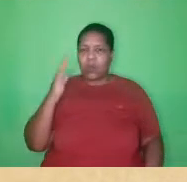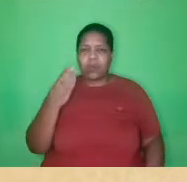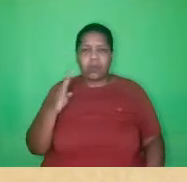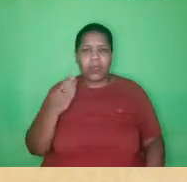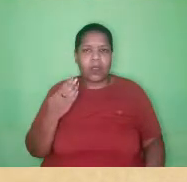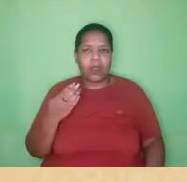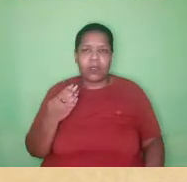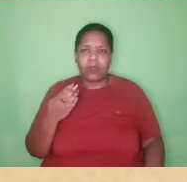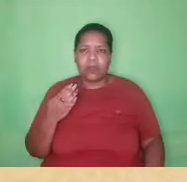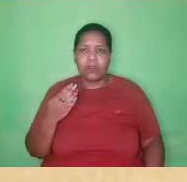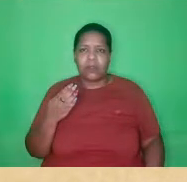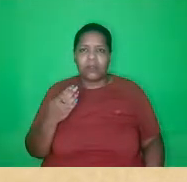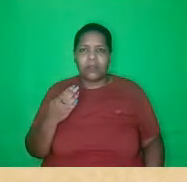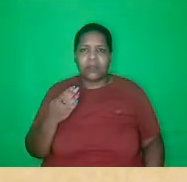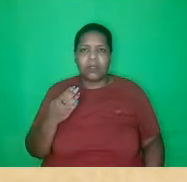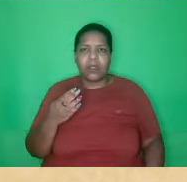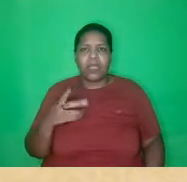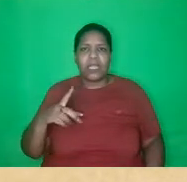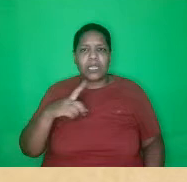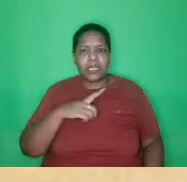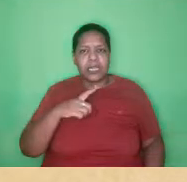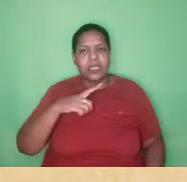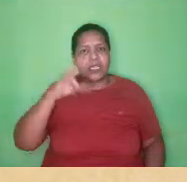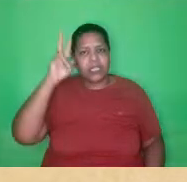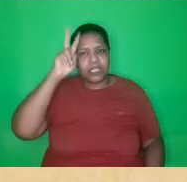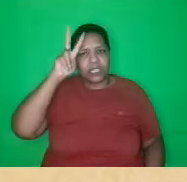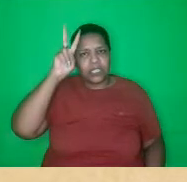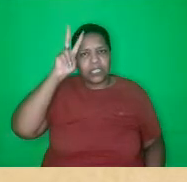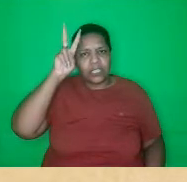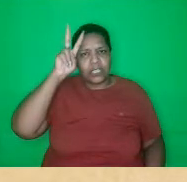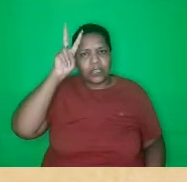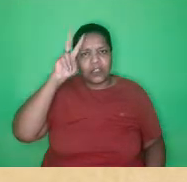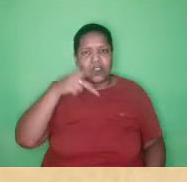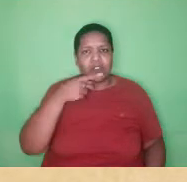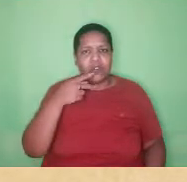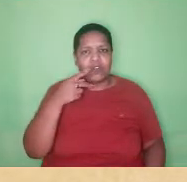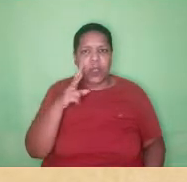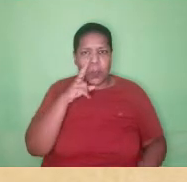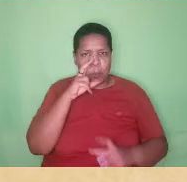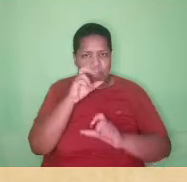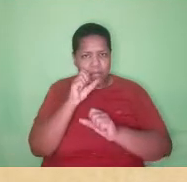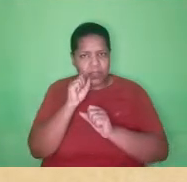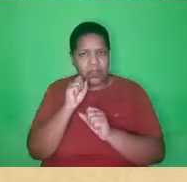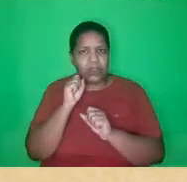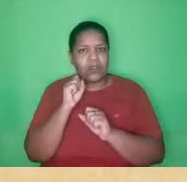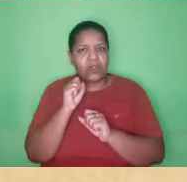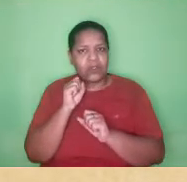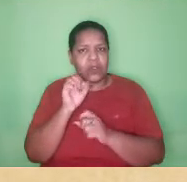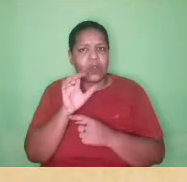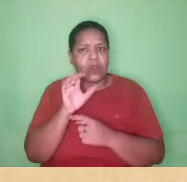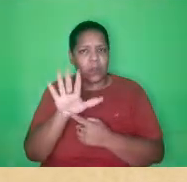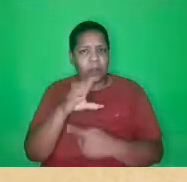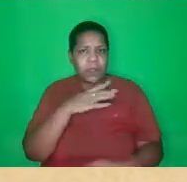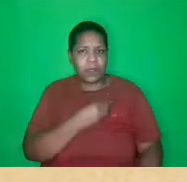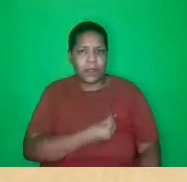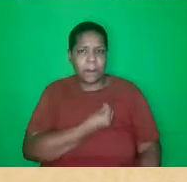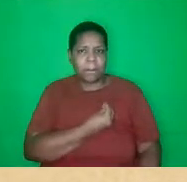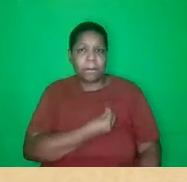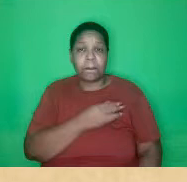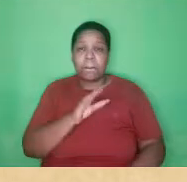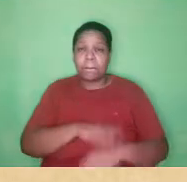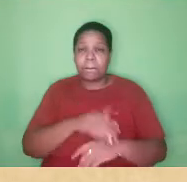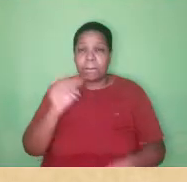Então, tem uma historiografia que, aliás, no caso brasileiro, precisa ganhar mais força, que mostra a presença. Agora, o que é mais importante para